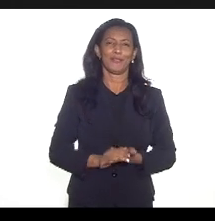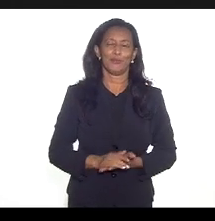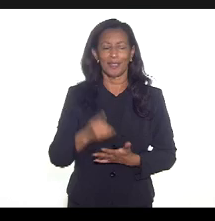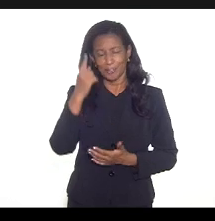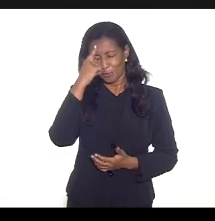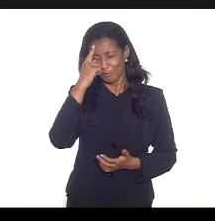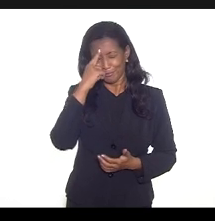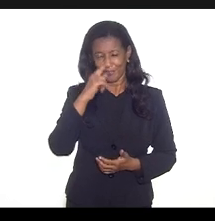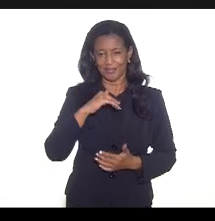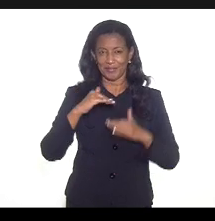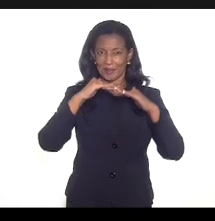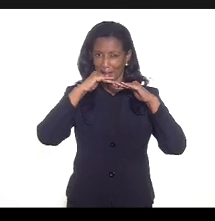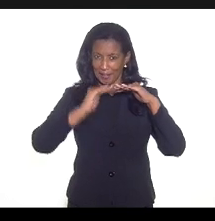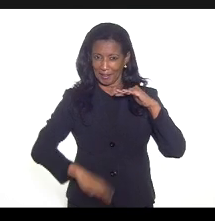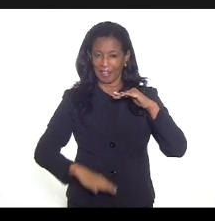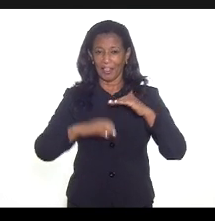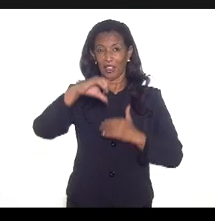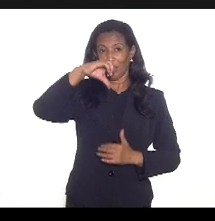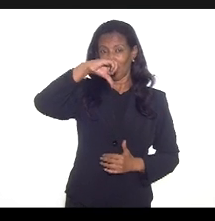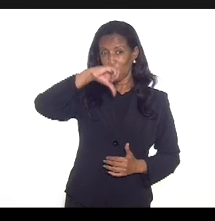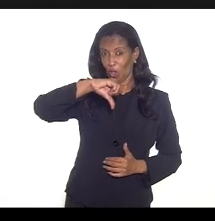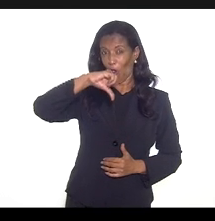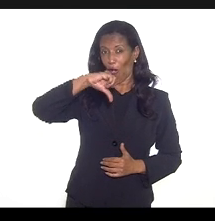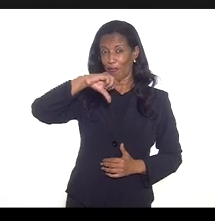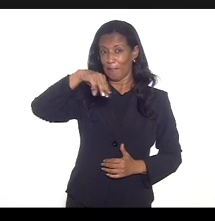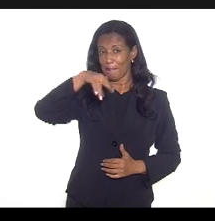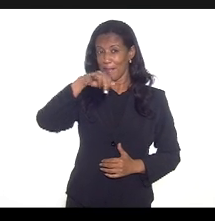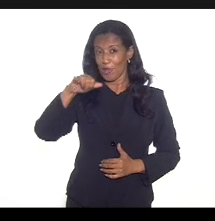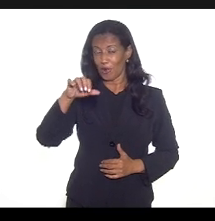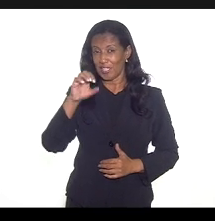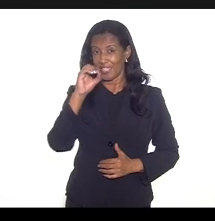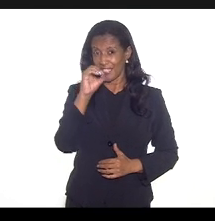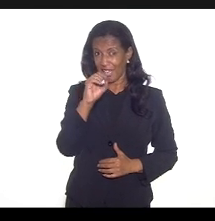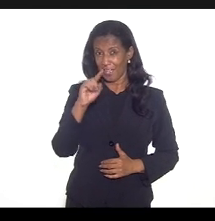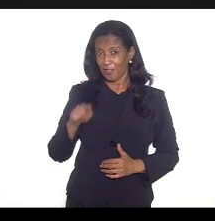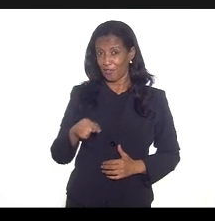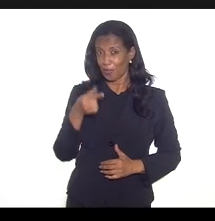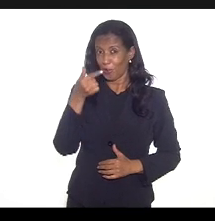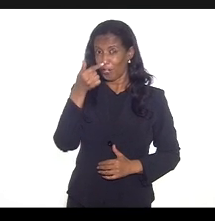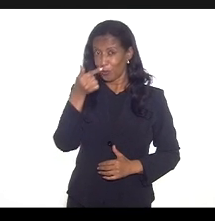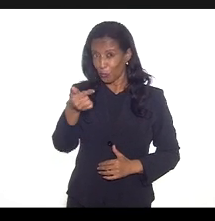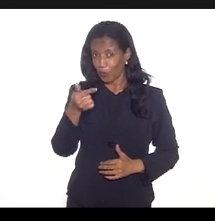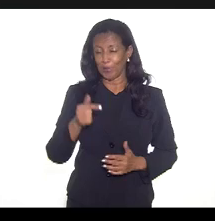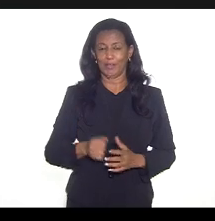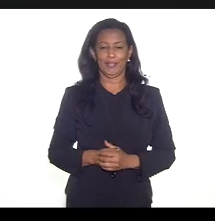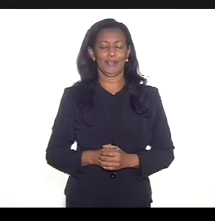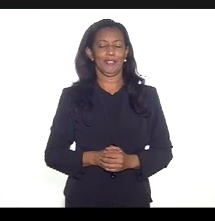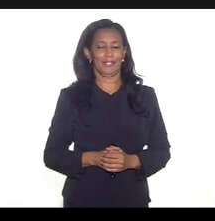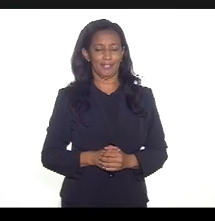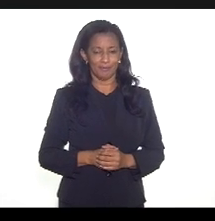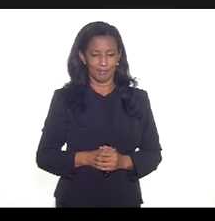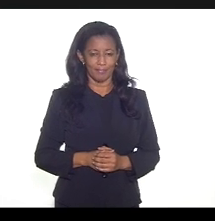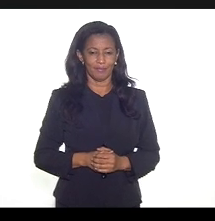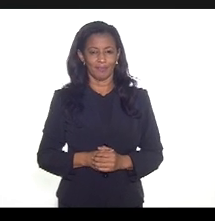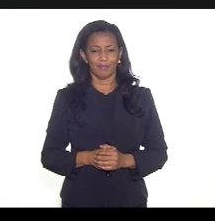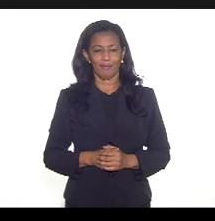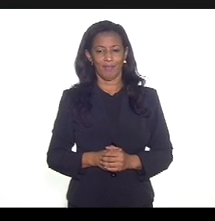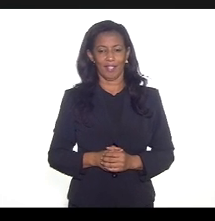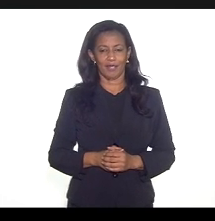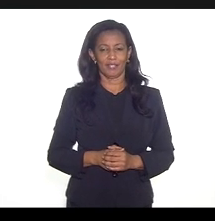gente pensou. 9 milhões já, os 0,2. Né? Imagine os 2 milhões. Pois é.